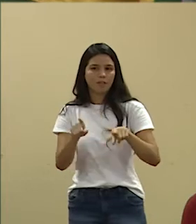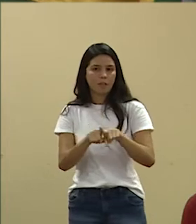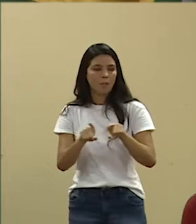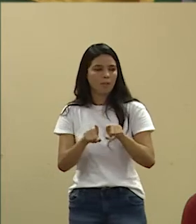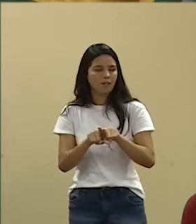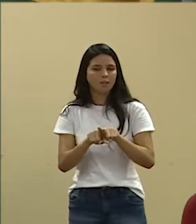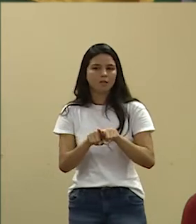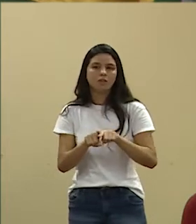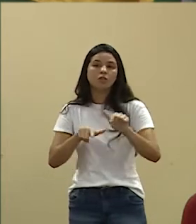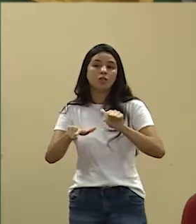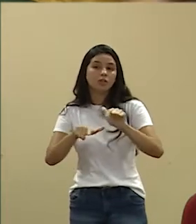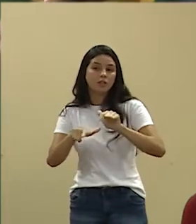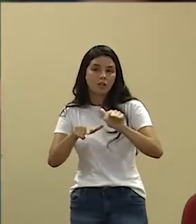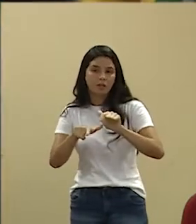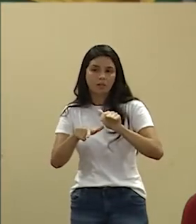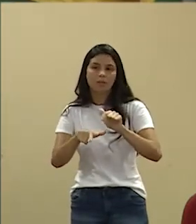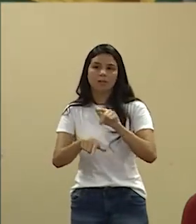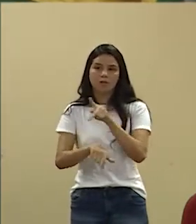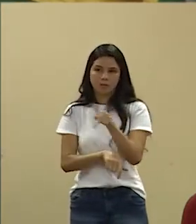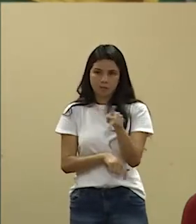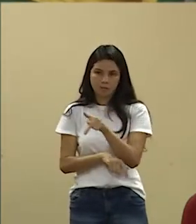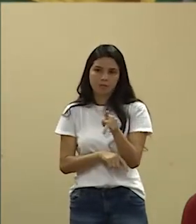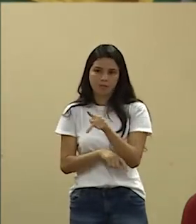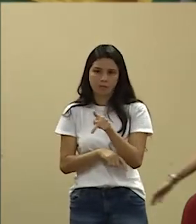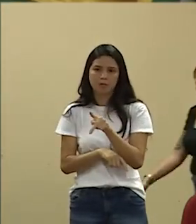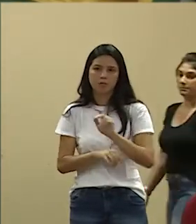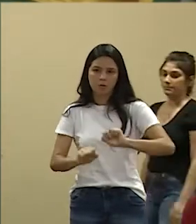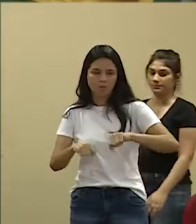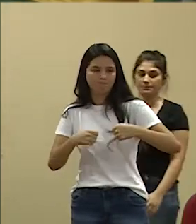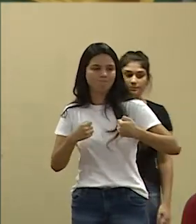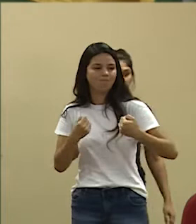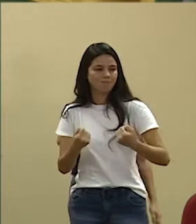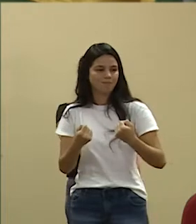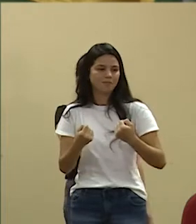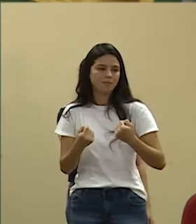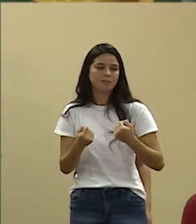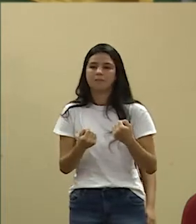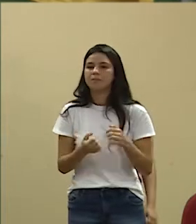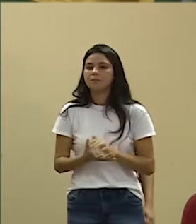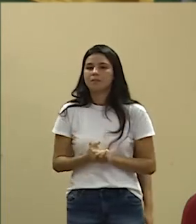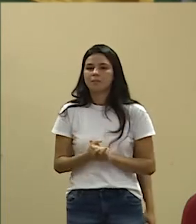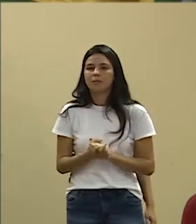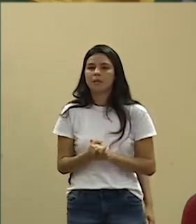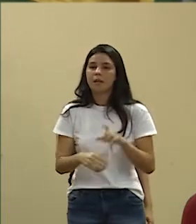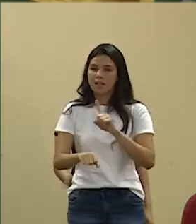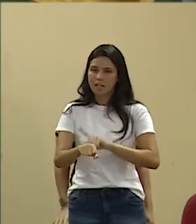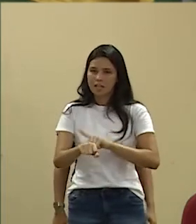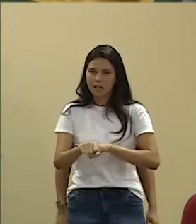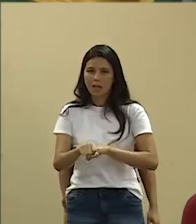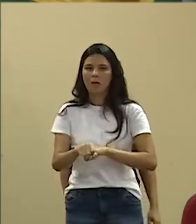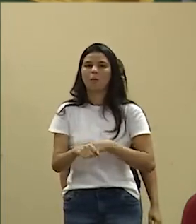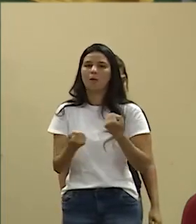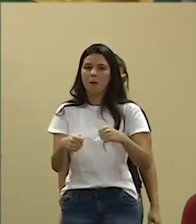a gente vai se colocando em projetos e e quando a gente vê tá cheio de prazo para cumprir mas